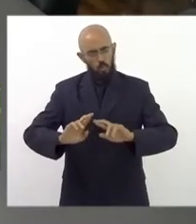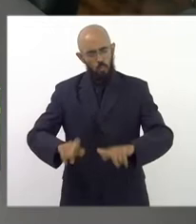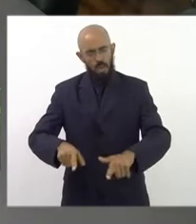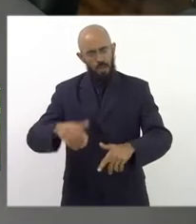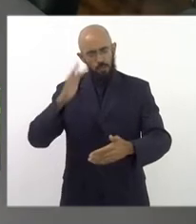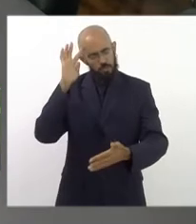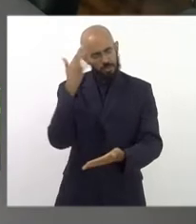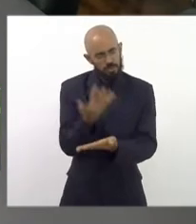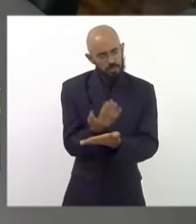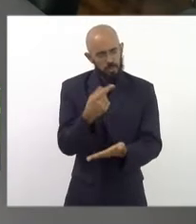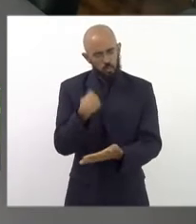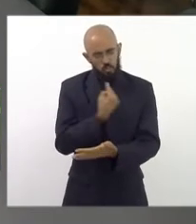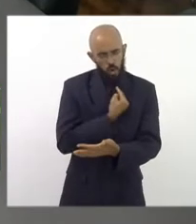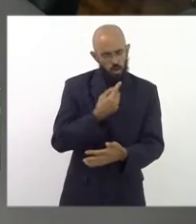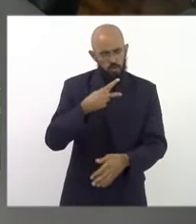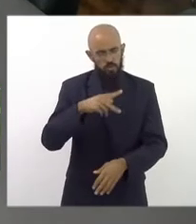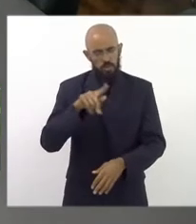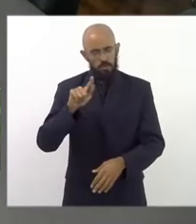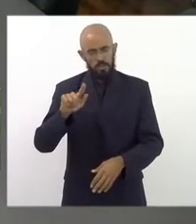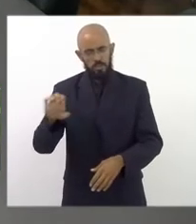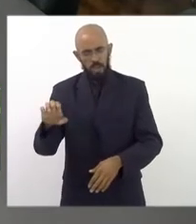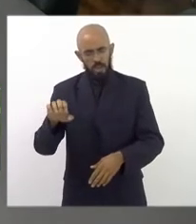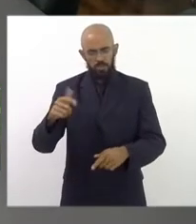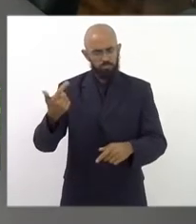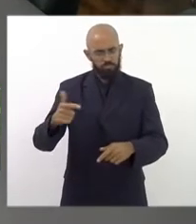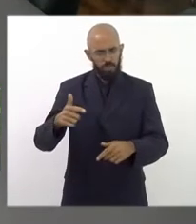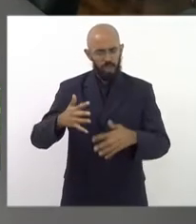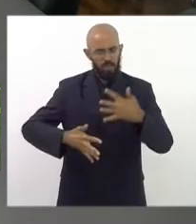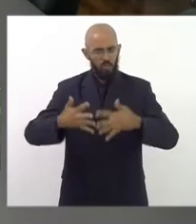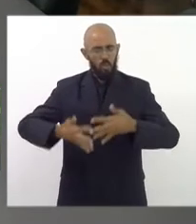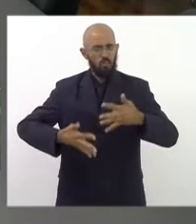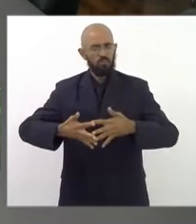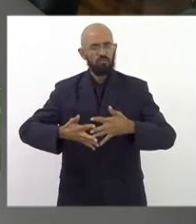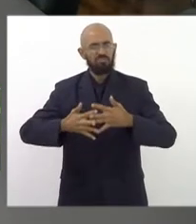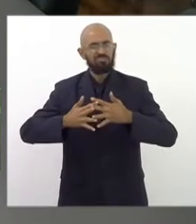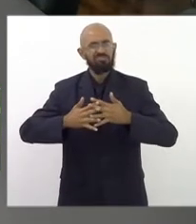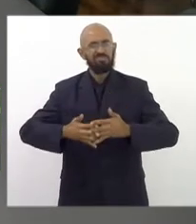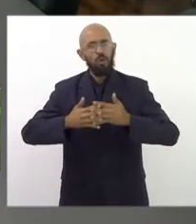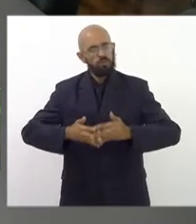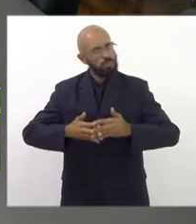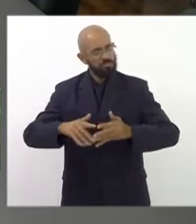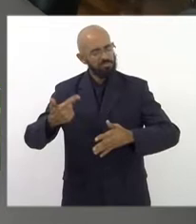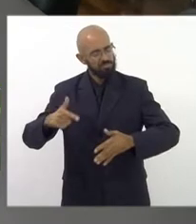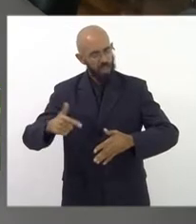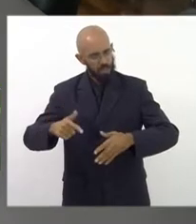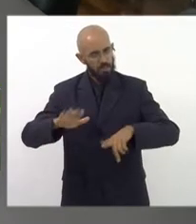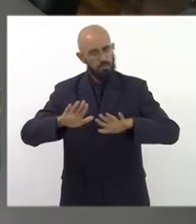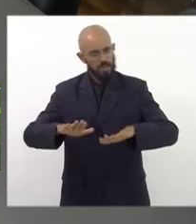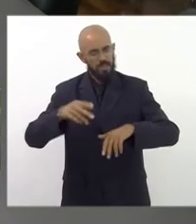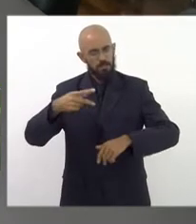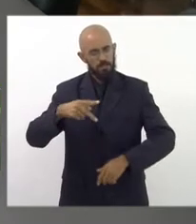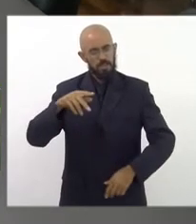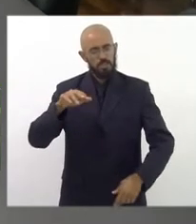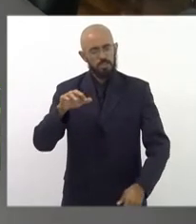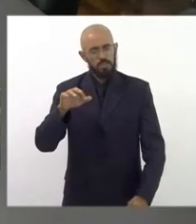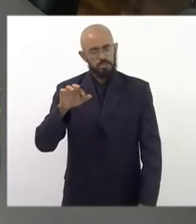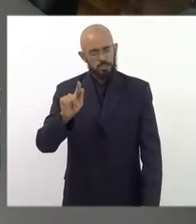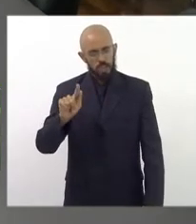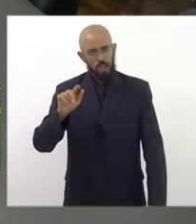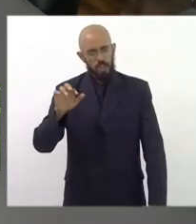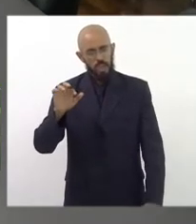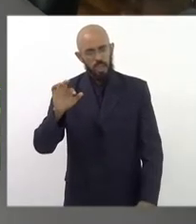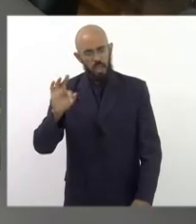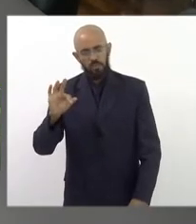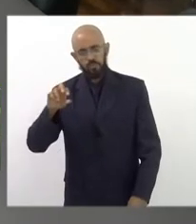PGE, também não há nenhum conflito. Entretanto, a PGFN também, nesse caso, entendeu que não teria sido cumprido a